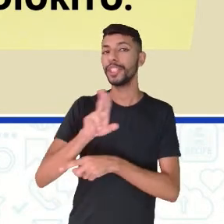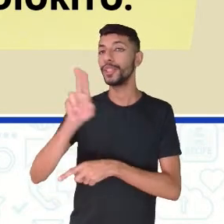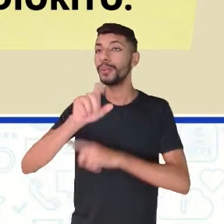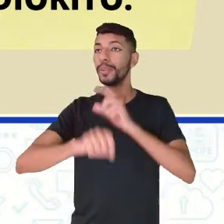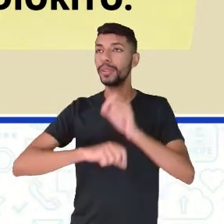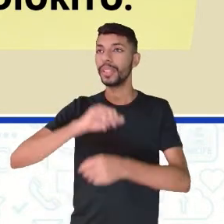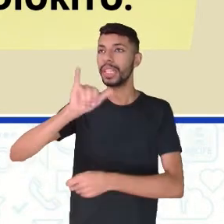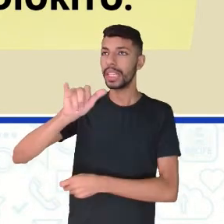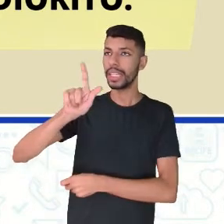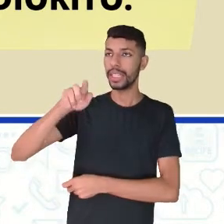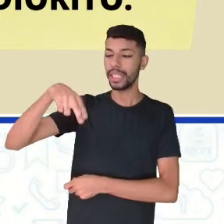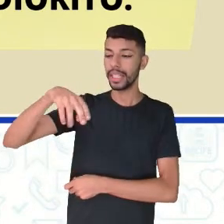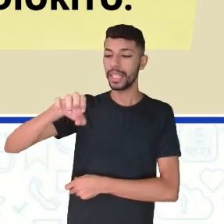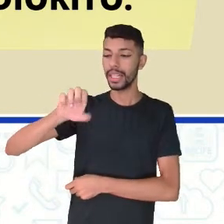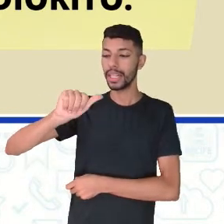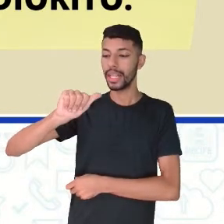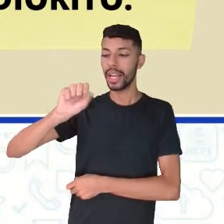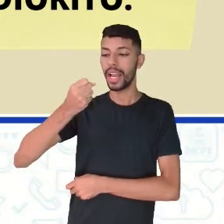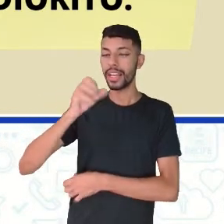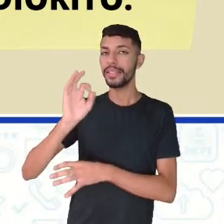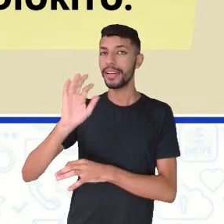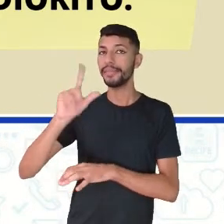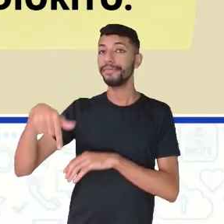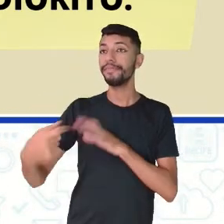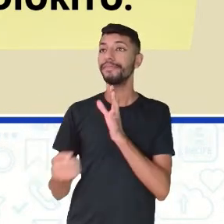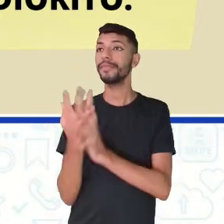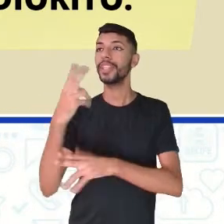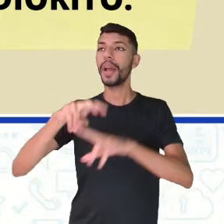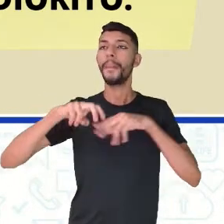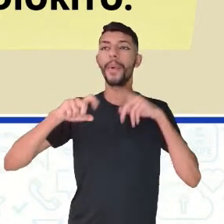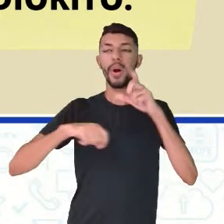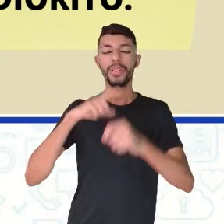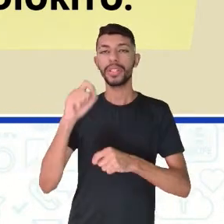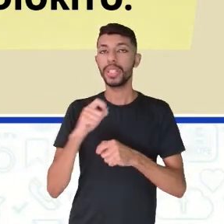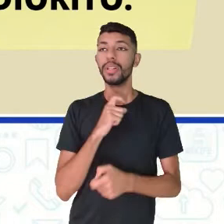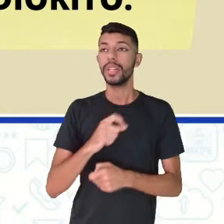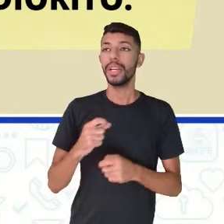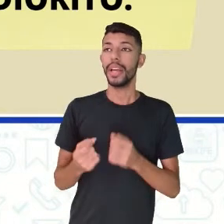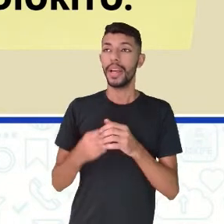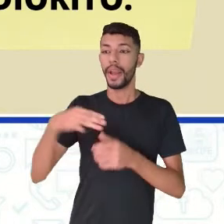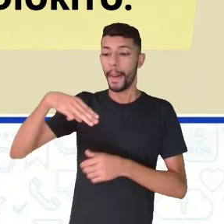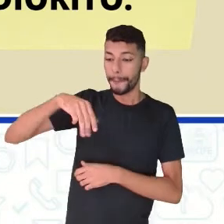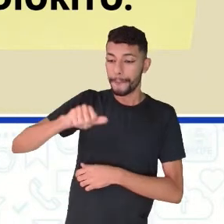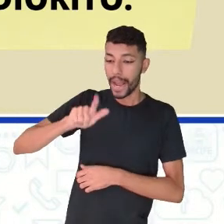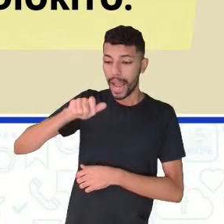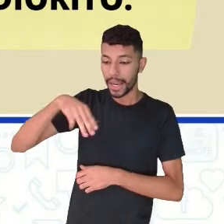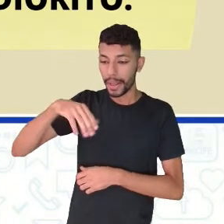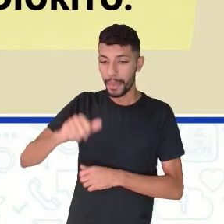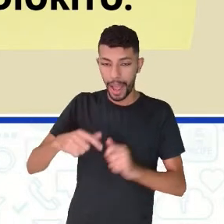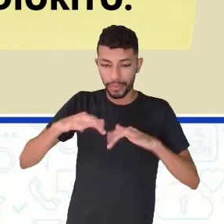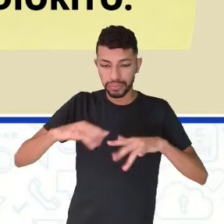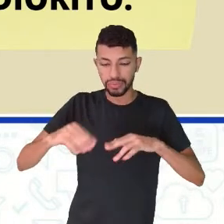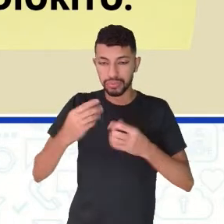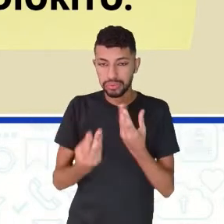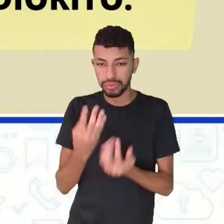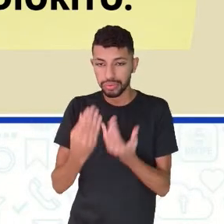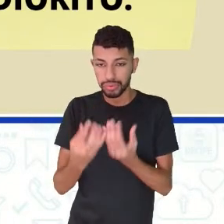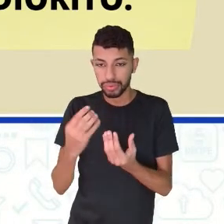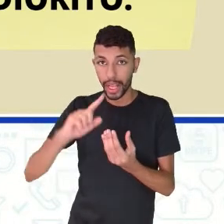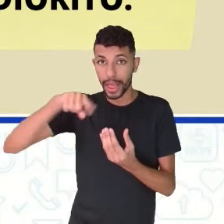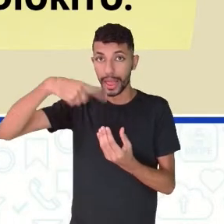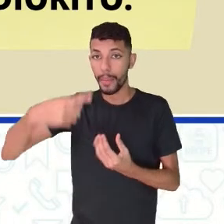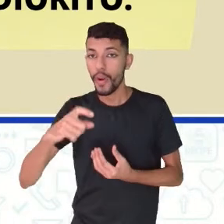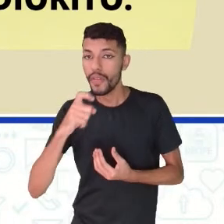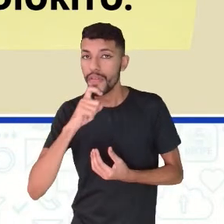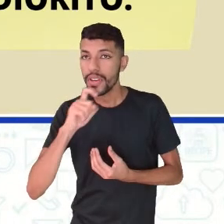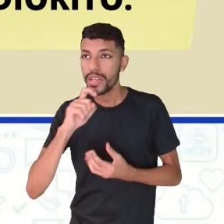são formadas, né, pelo resfriamento e solidificação do magma. Veja que interessante. Mas como eu coloquei para vocês,